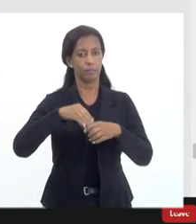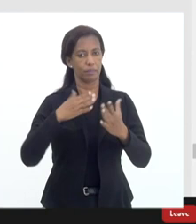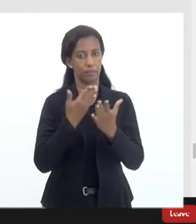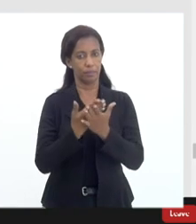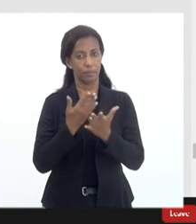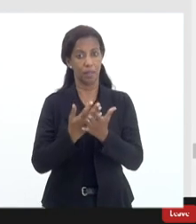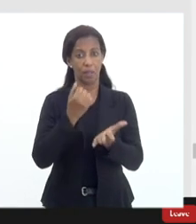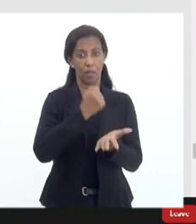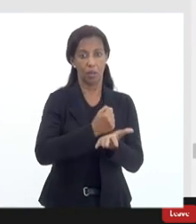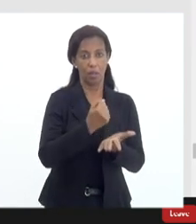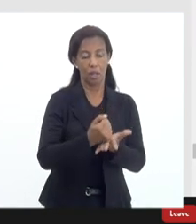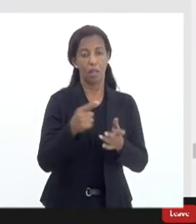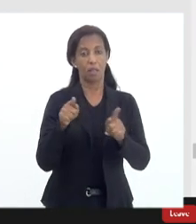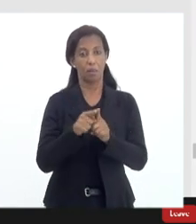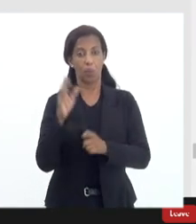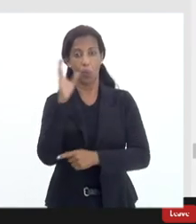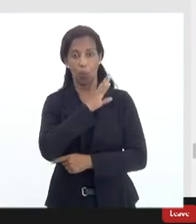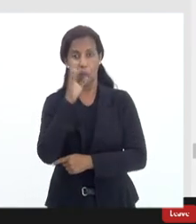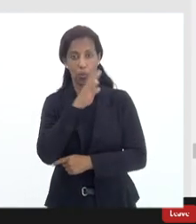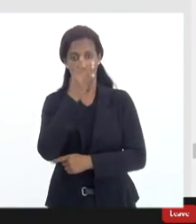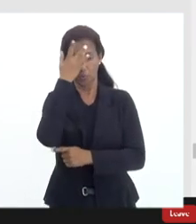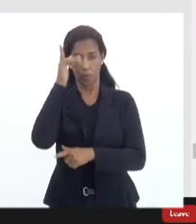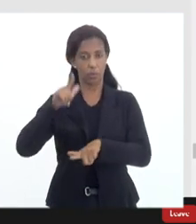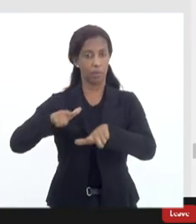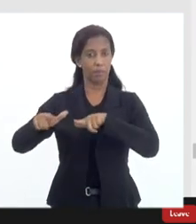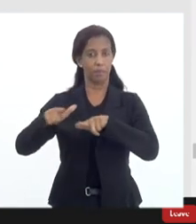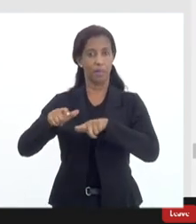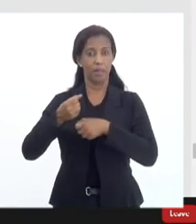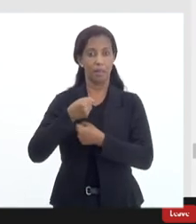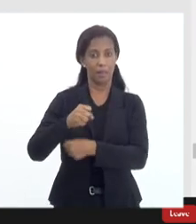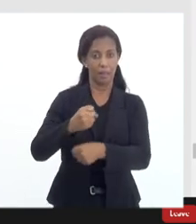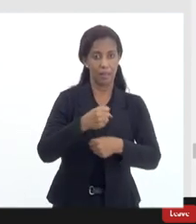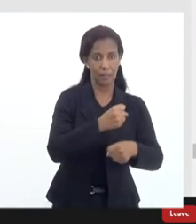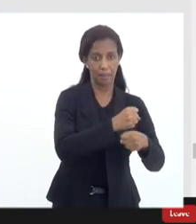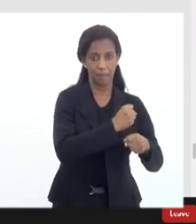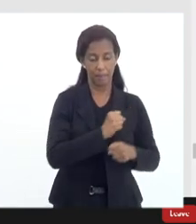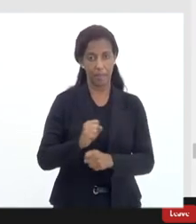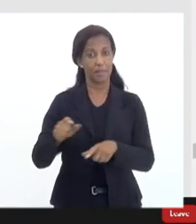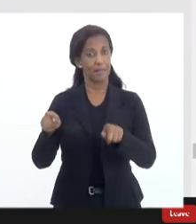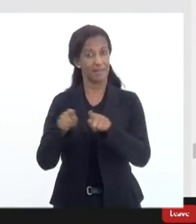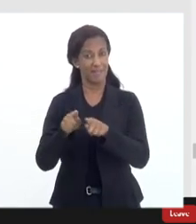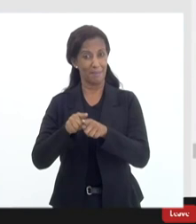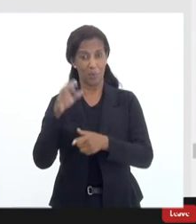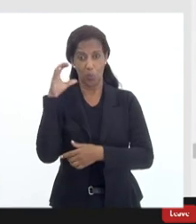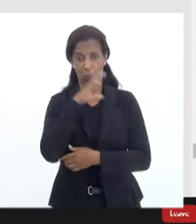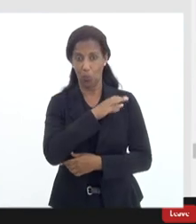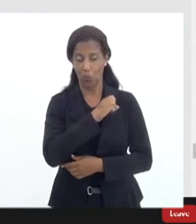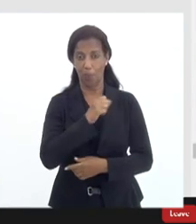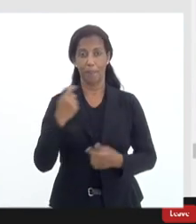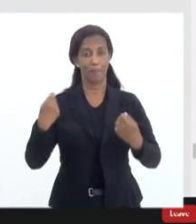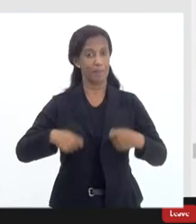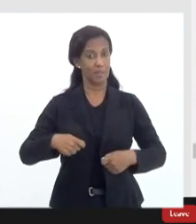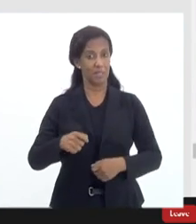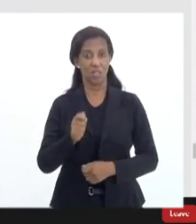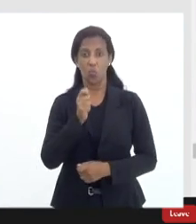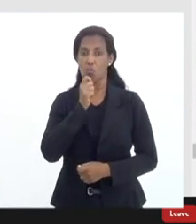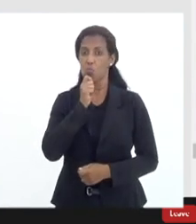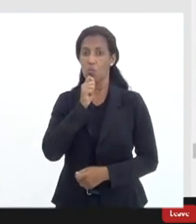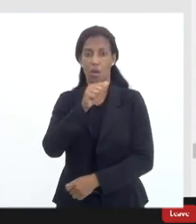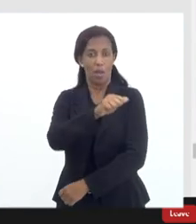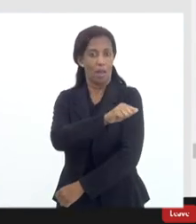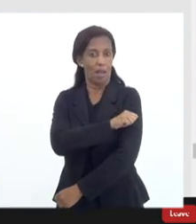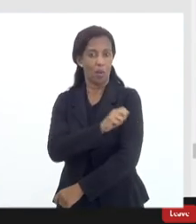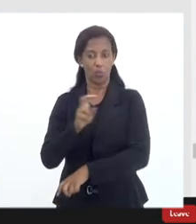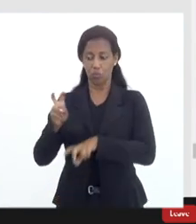A contratação emergencial de profissionais para ampliar as equipes de limpeza e conservação das unidades é urgente. Não dá para ter aluno usando a